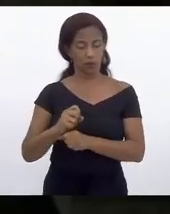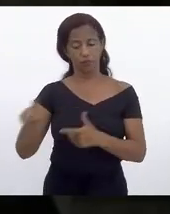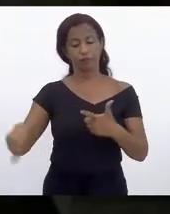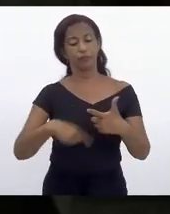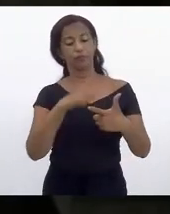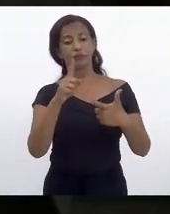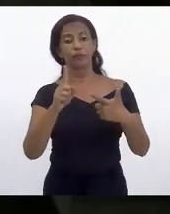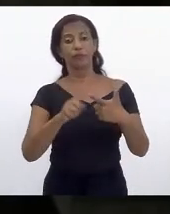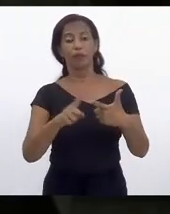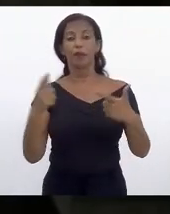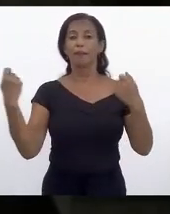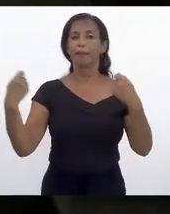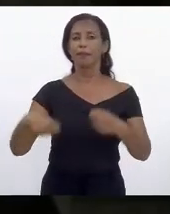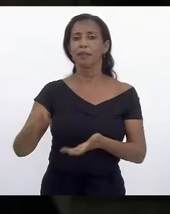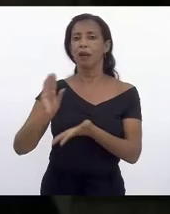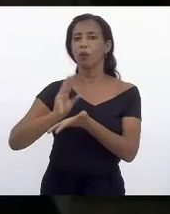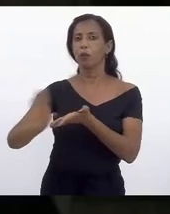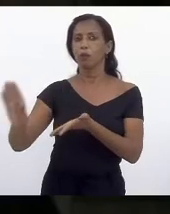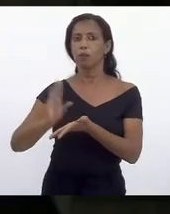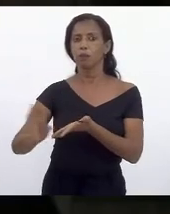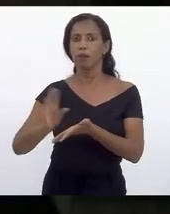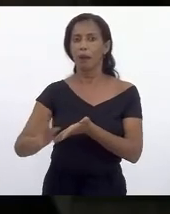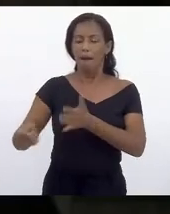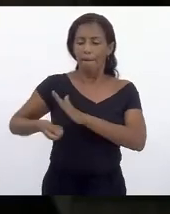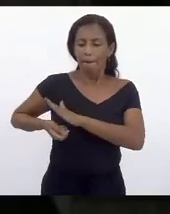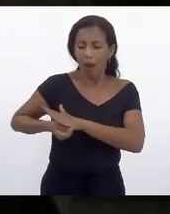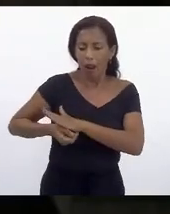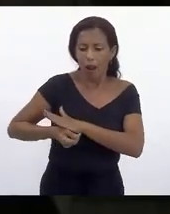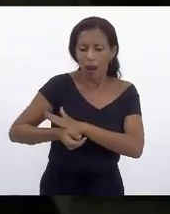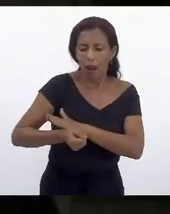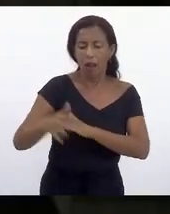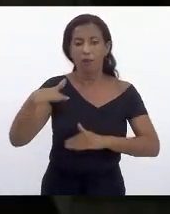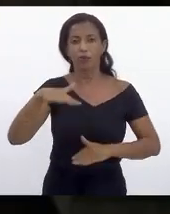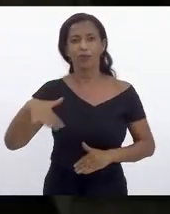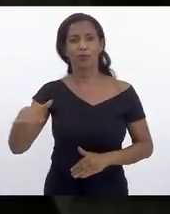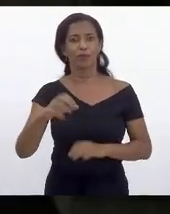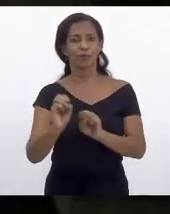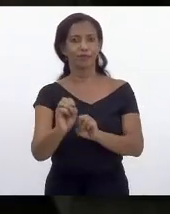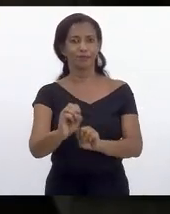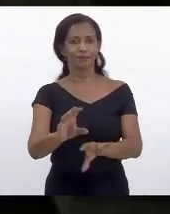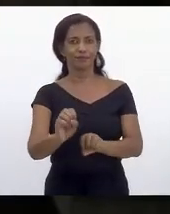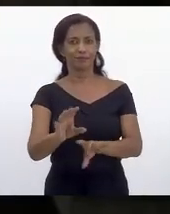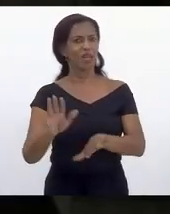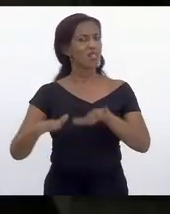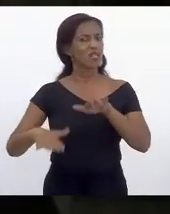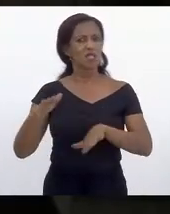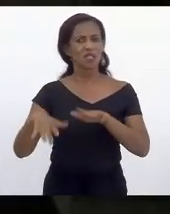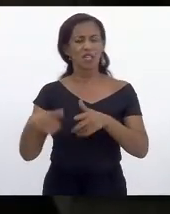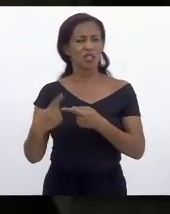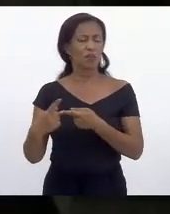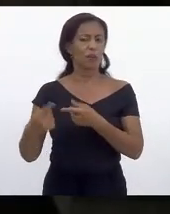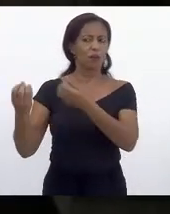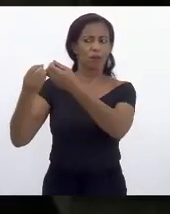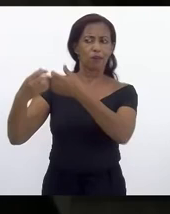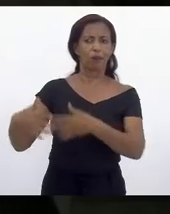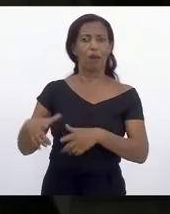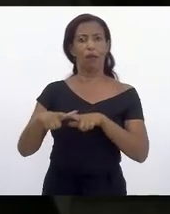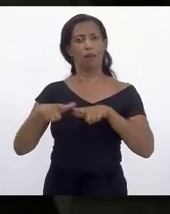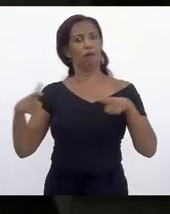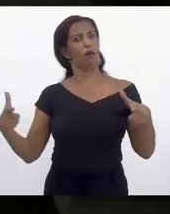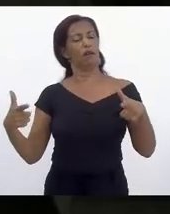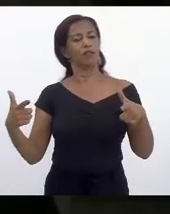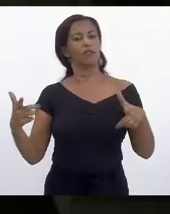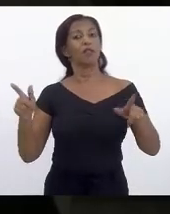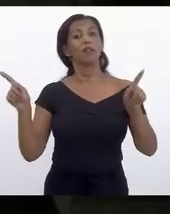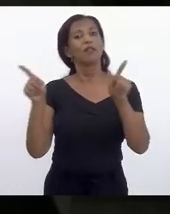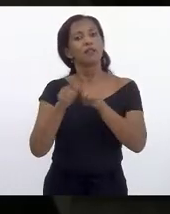precisa fazer investimentos muito maiores no campo da educação, seja porque nossa defasagem ainda é grande, de modo geral,